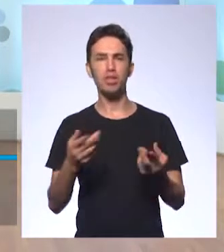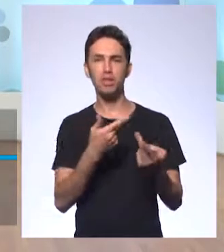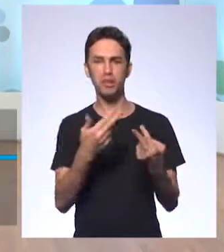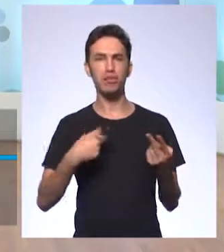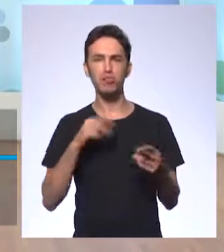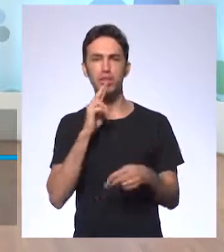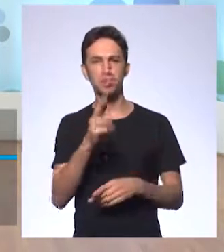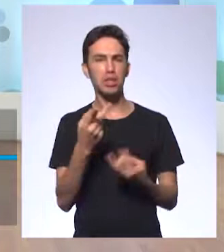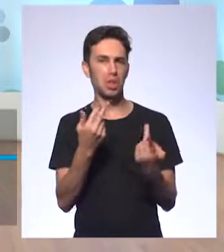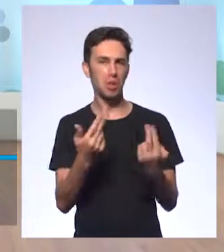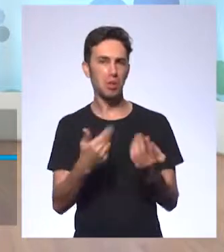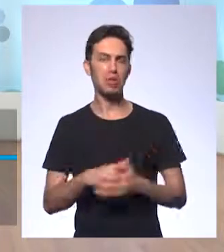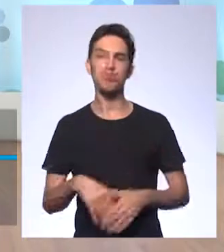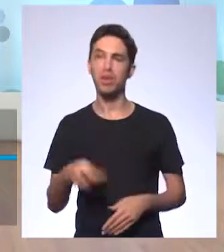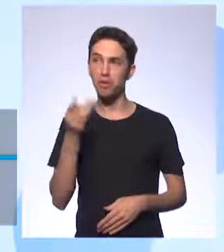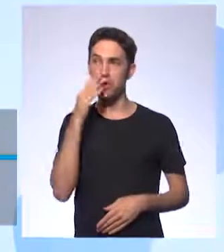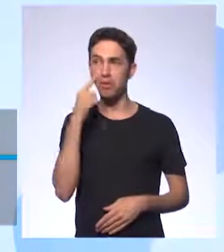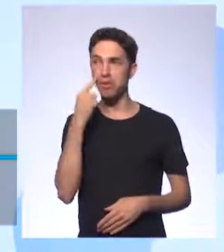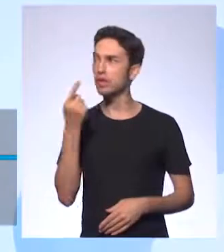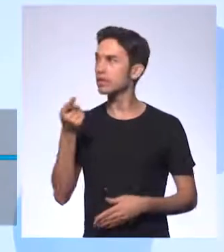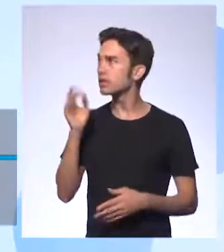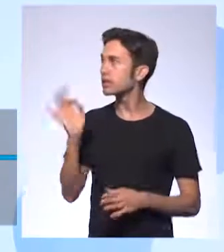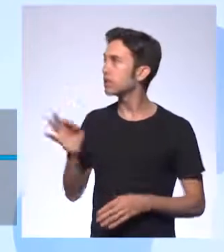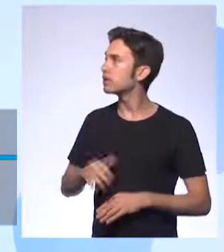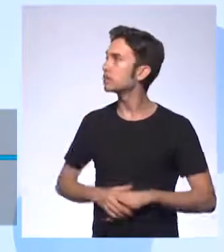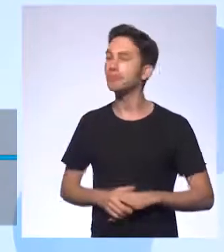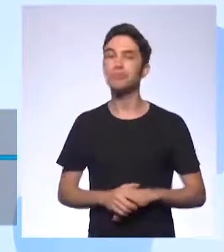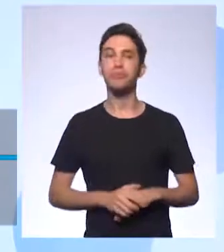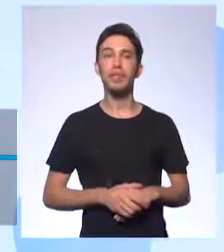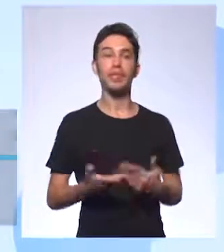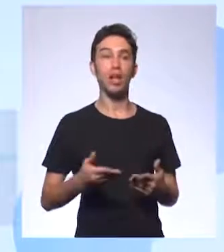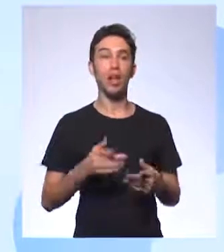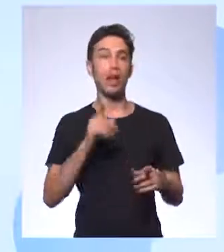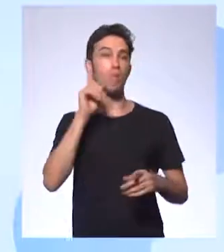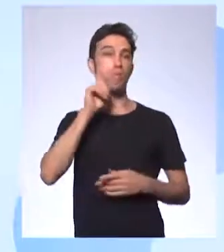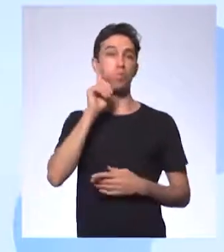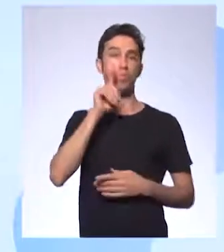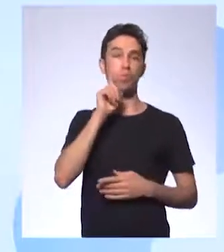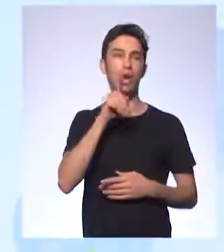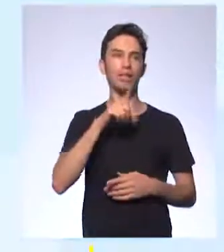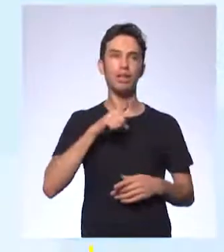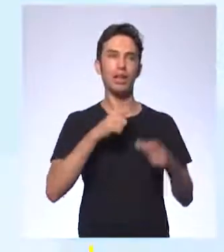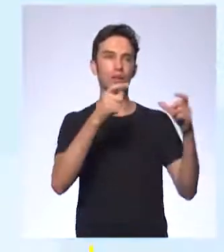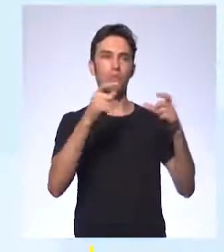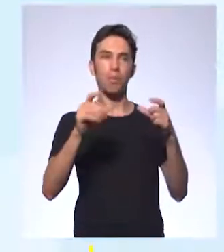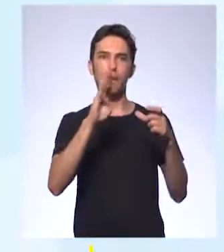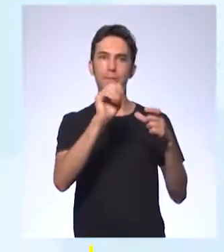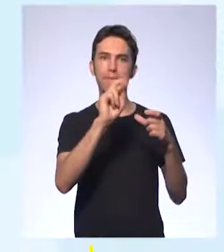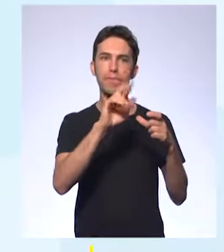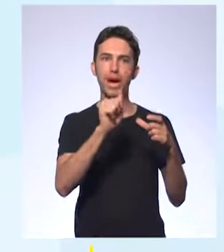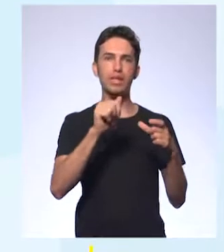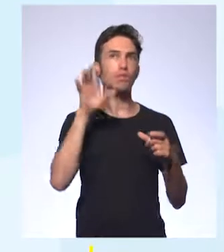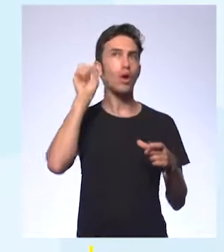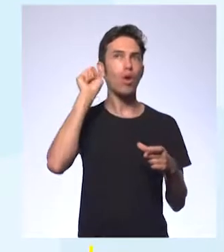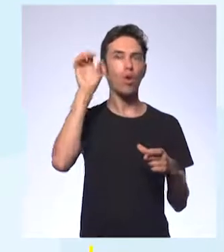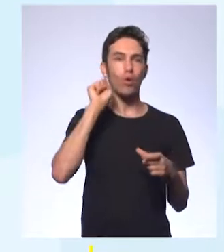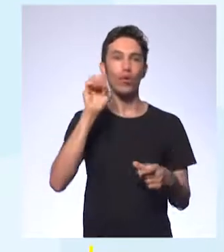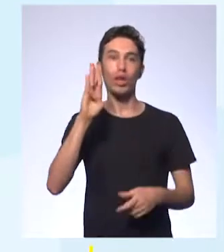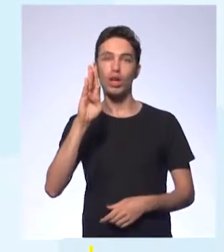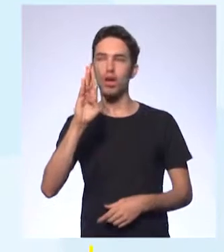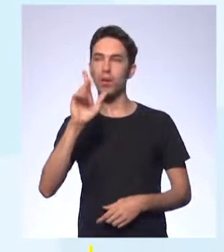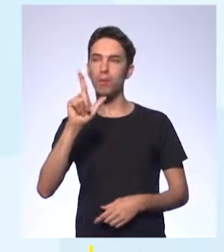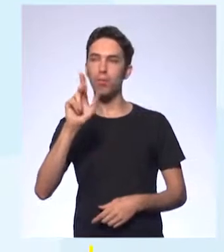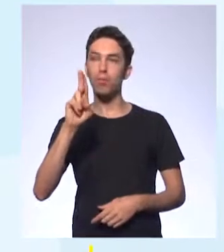né? Então, bora lá conferir. Seguinte, nos Estados Unidos há muitos bares para ouvir blues. Isso é verdade. Existem lá muitos